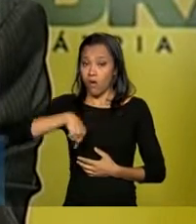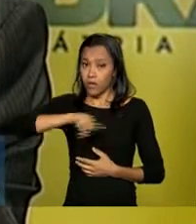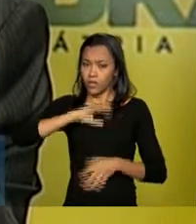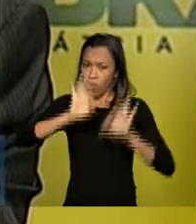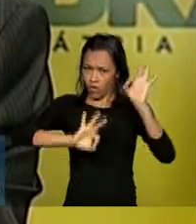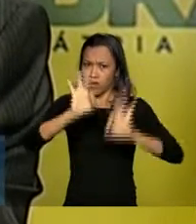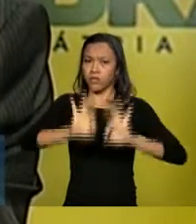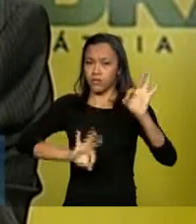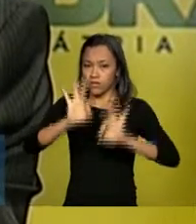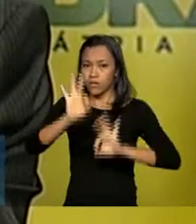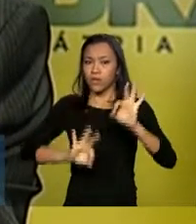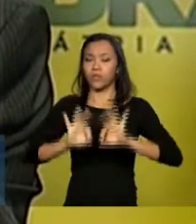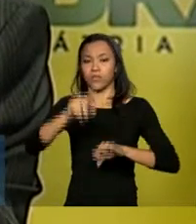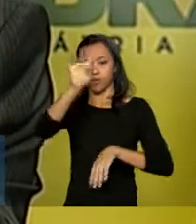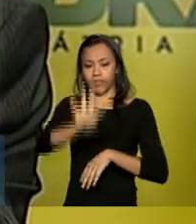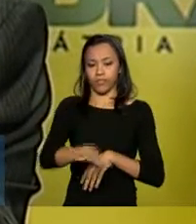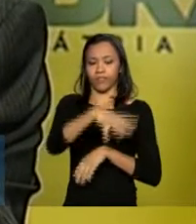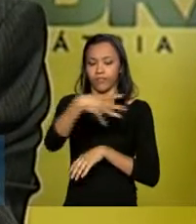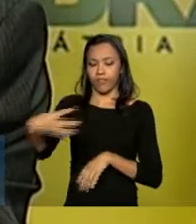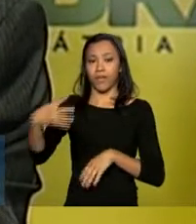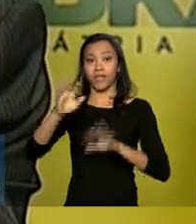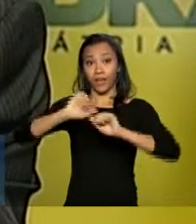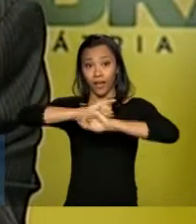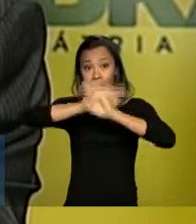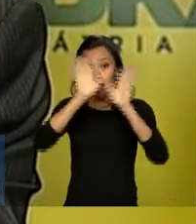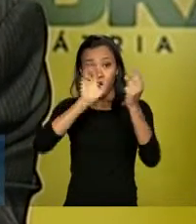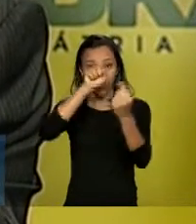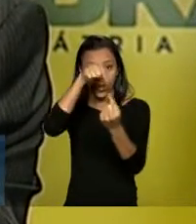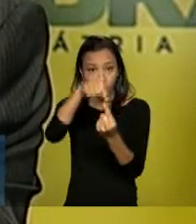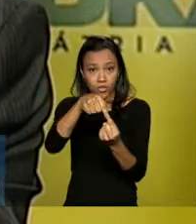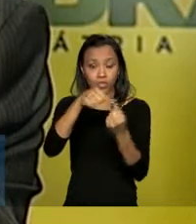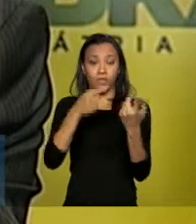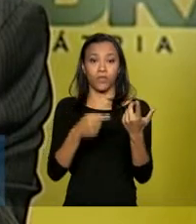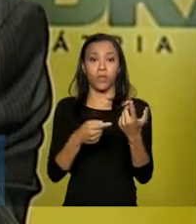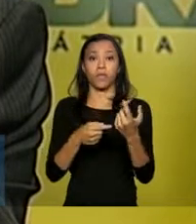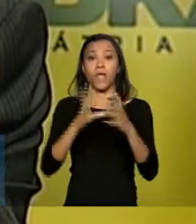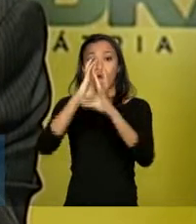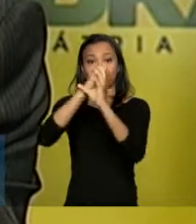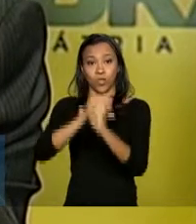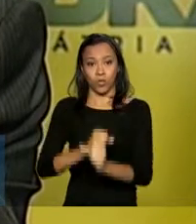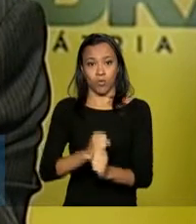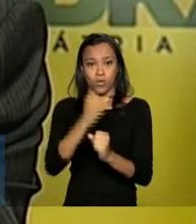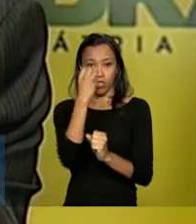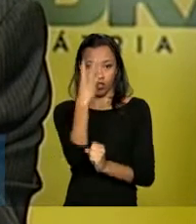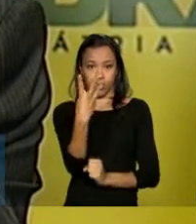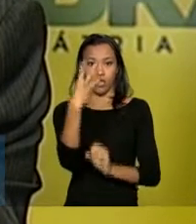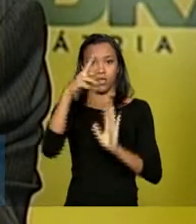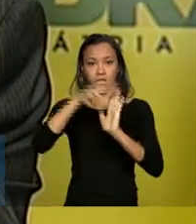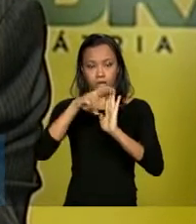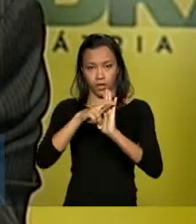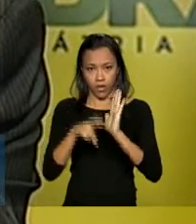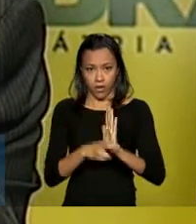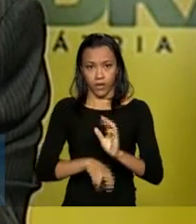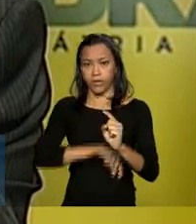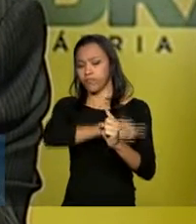e que consideramos o mais objetivo possível, que a soma dos três critérios, o critério